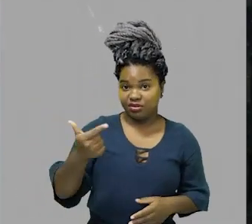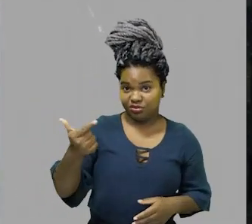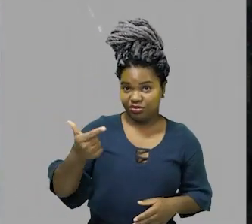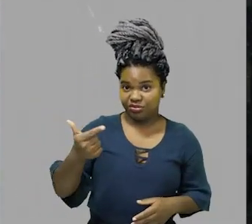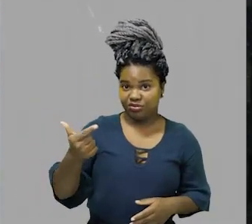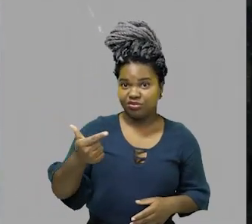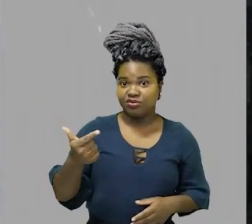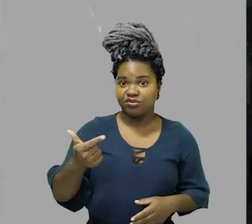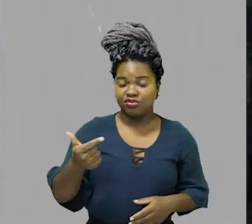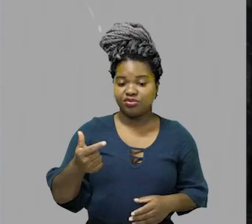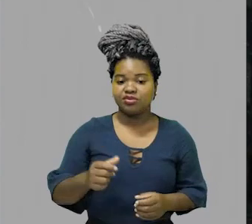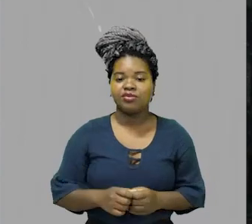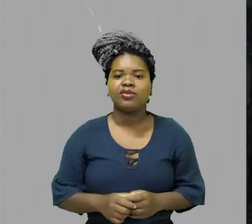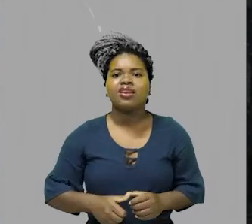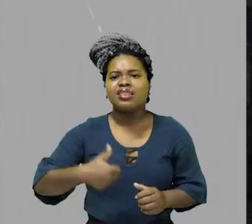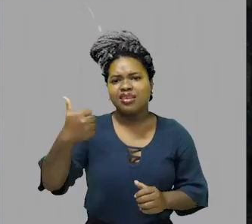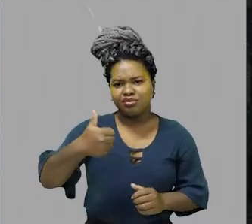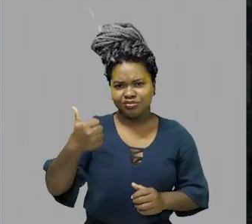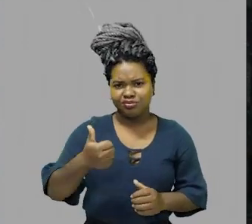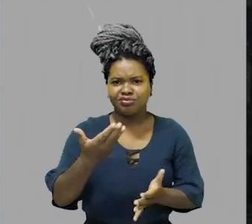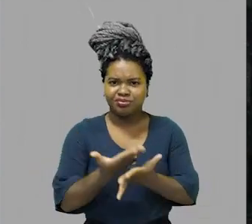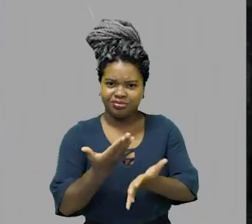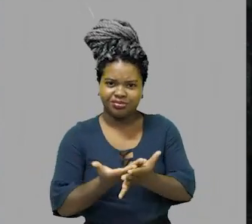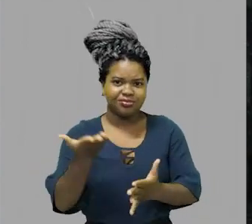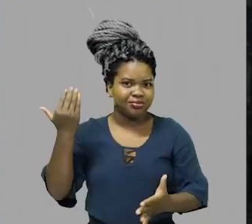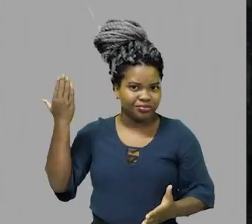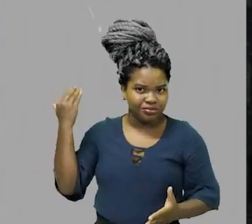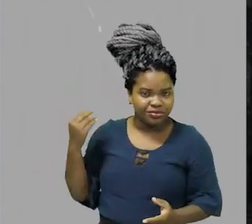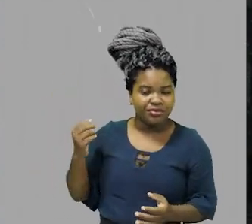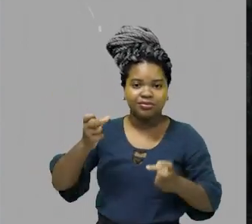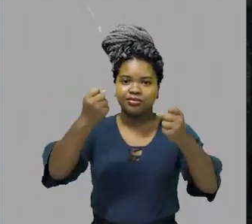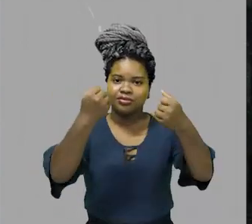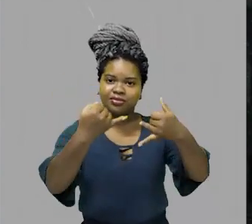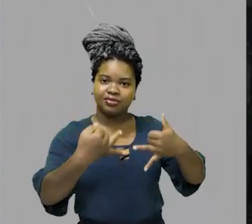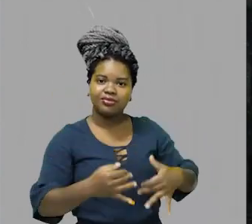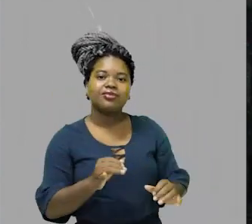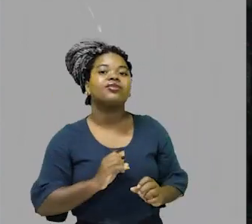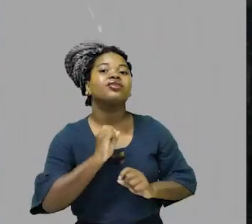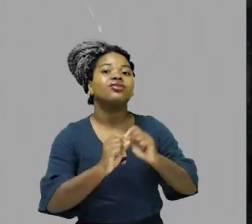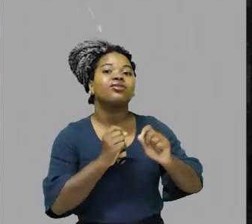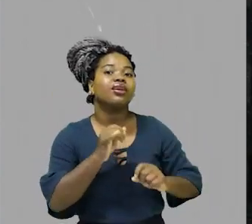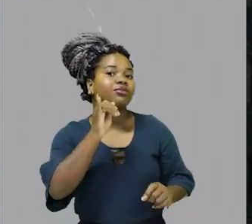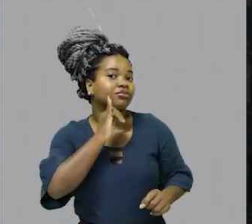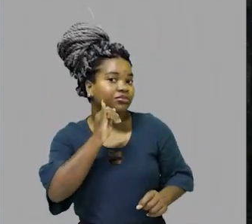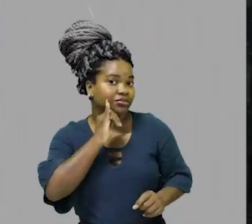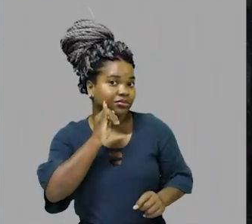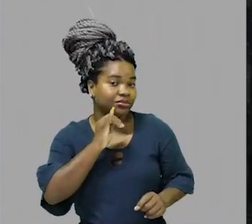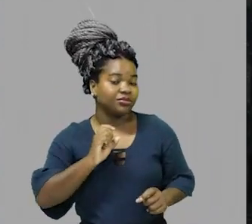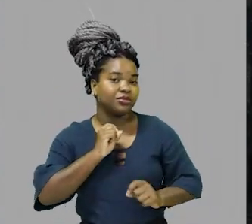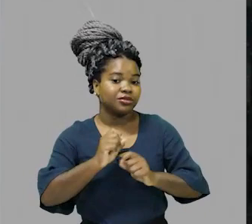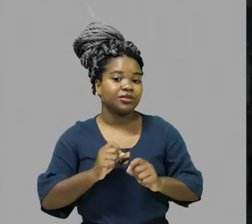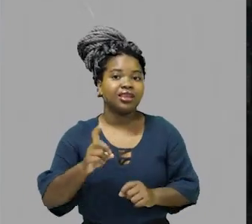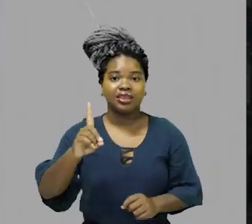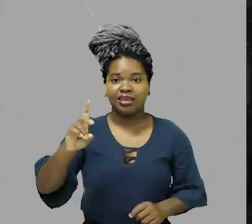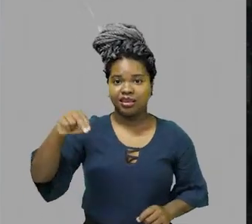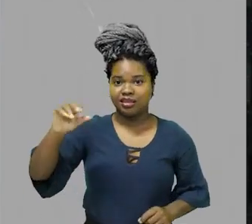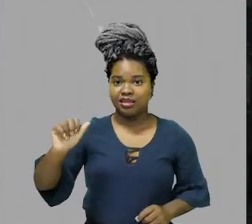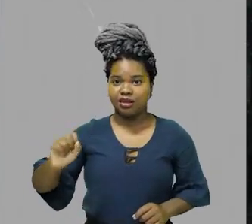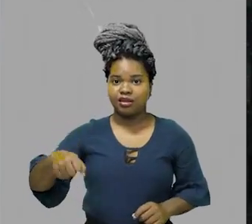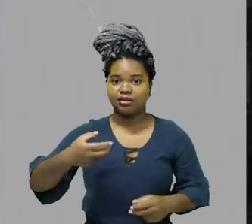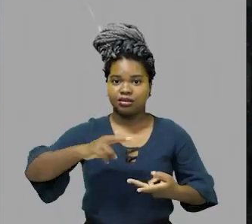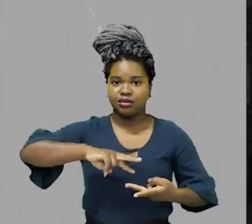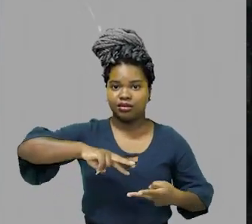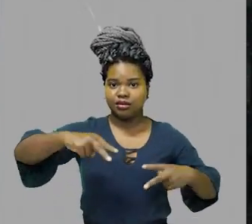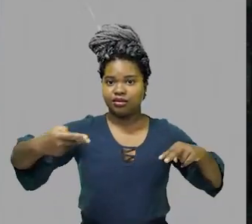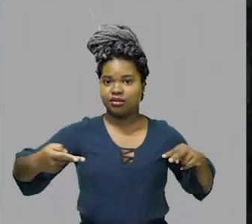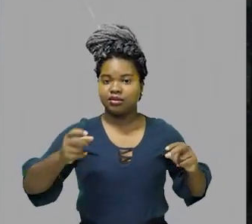mais ênfase a respeito da replicação, que é o processo em que o DNA, né, ele serve como molde para